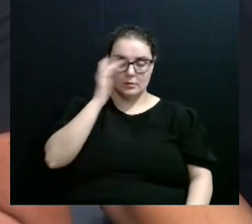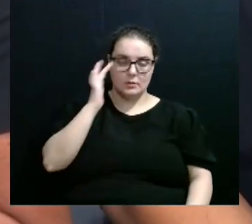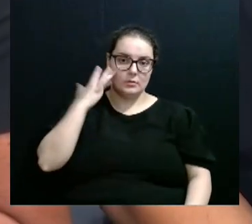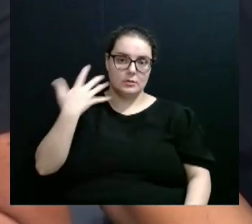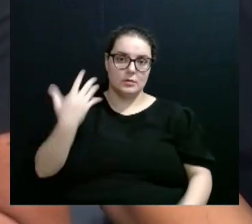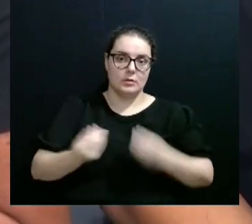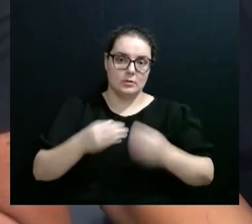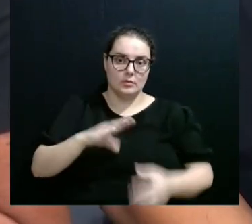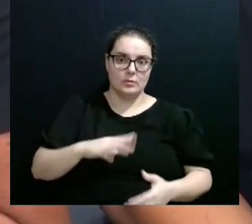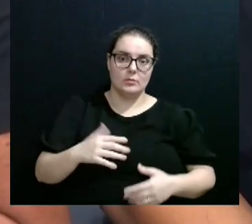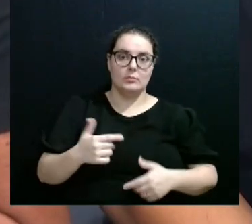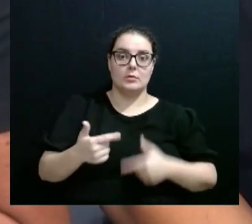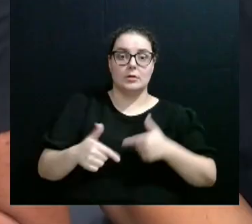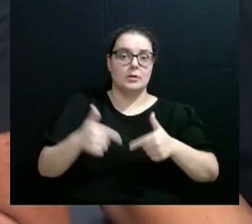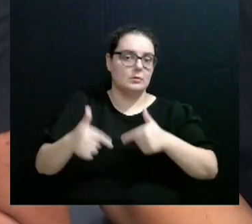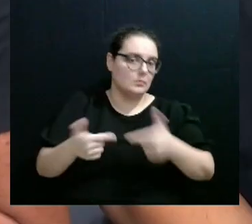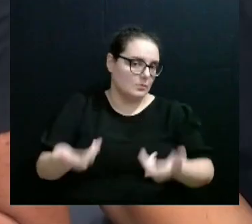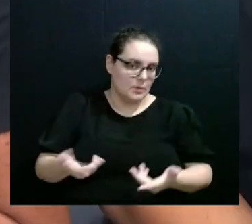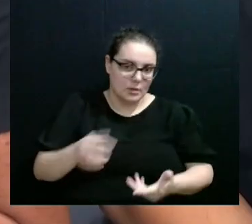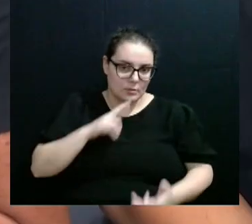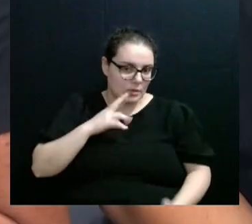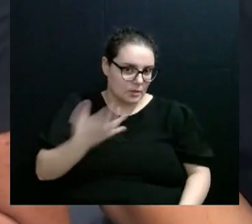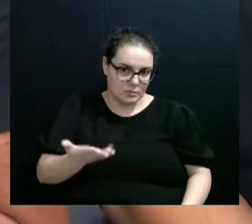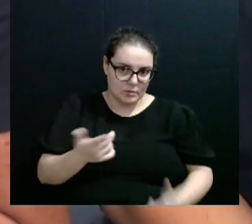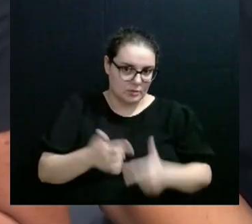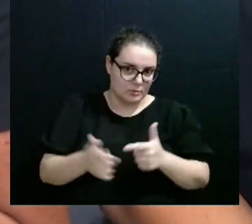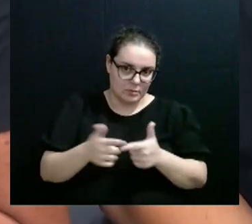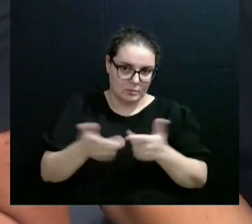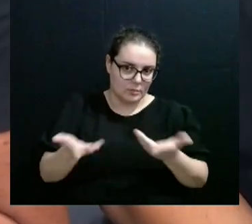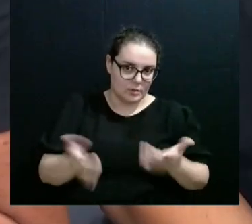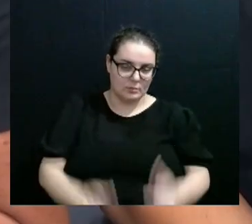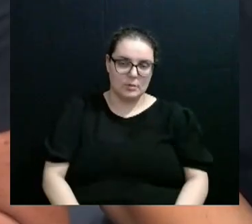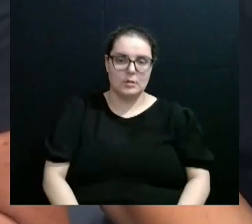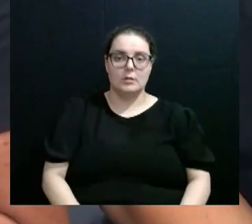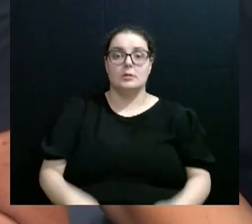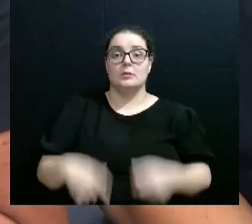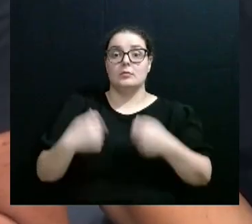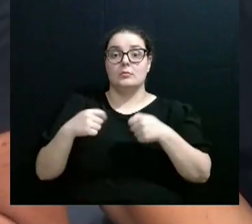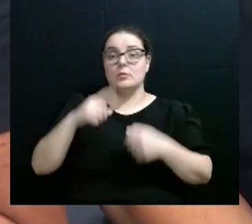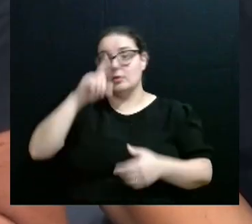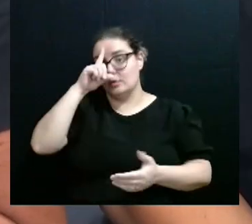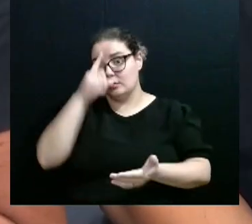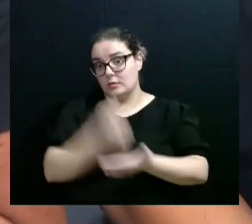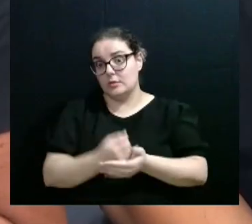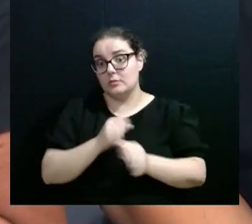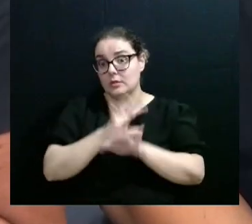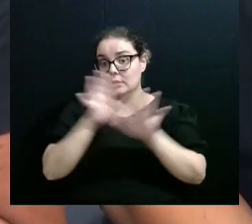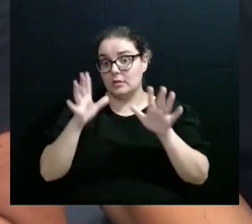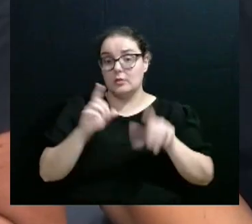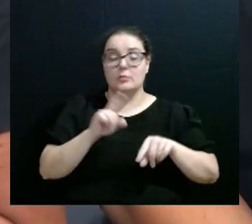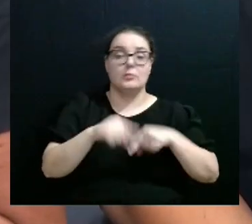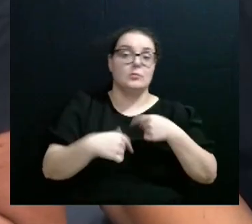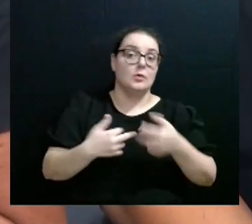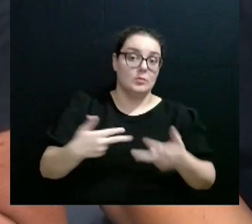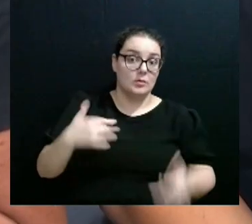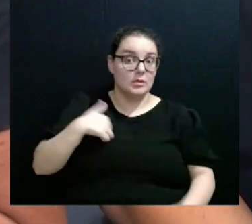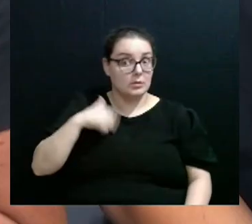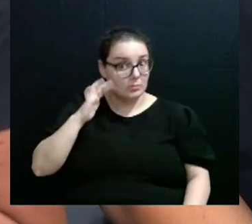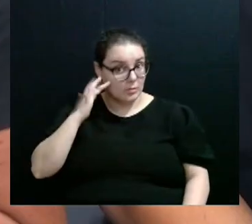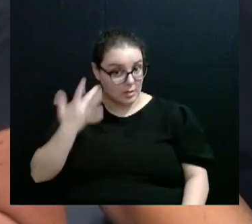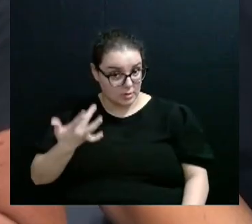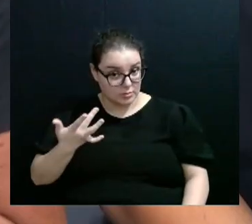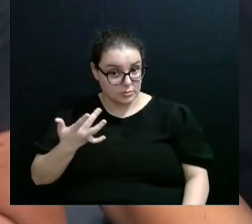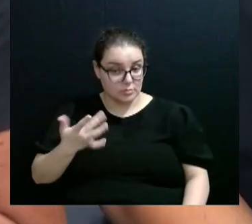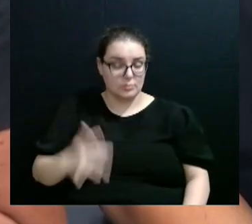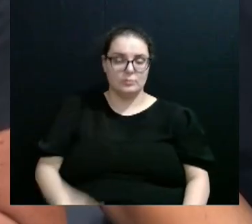essa situação. Então, precisaríamos definir bem isso. Outra coisa que eu acho é que o